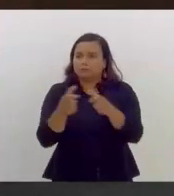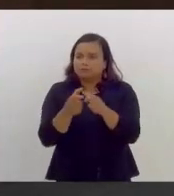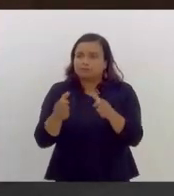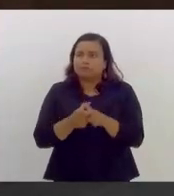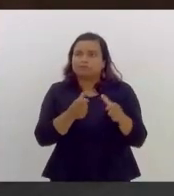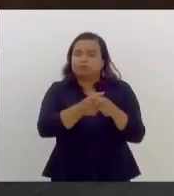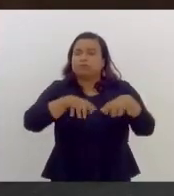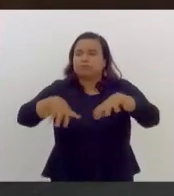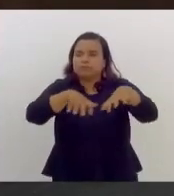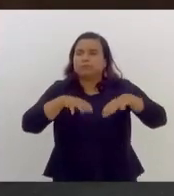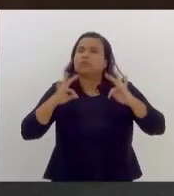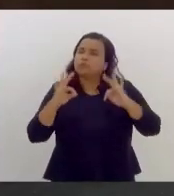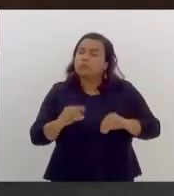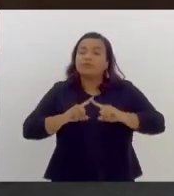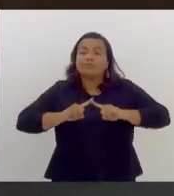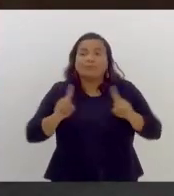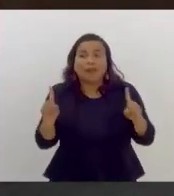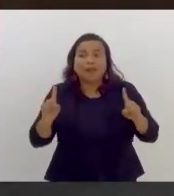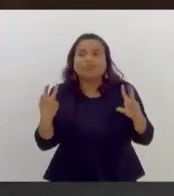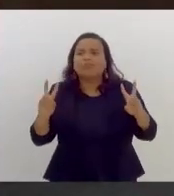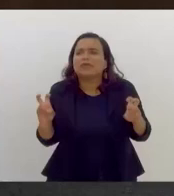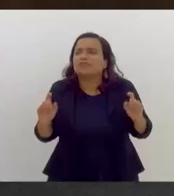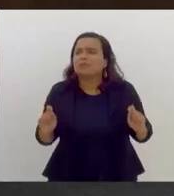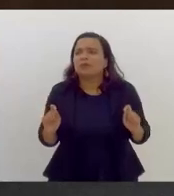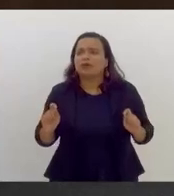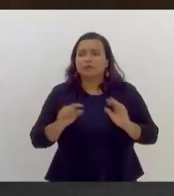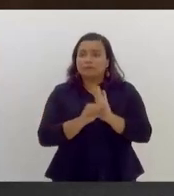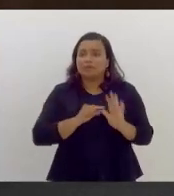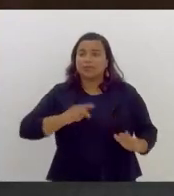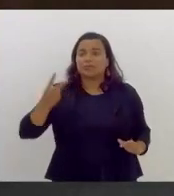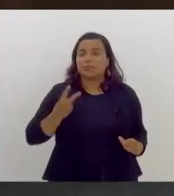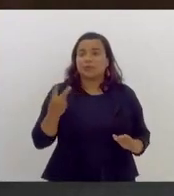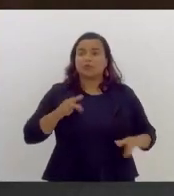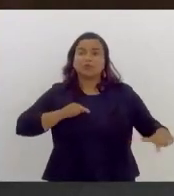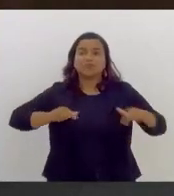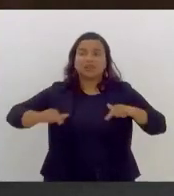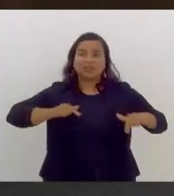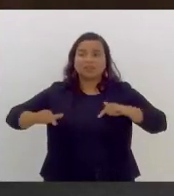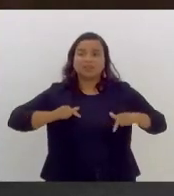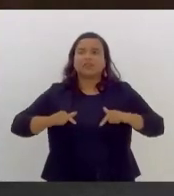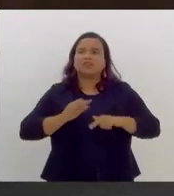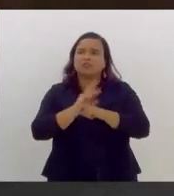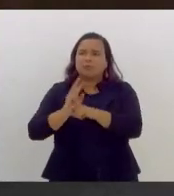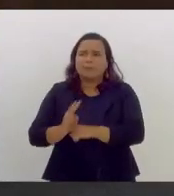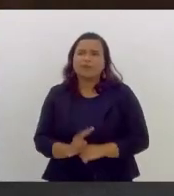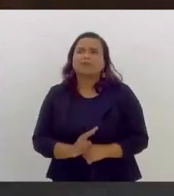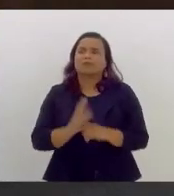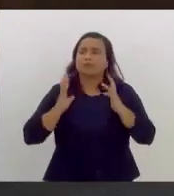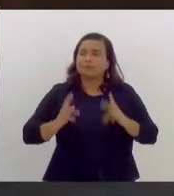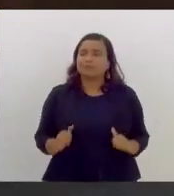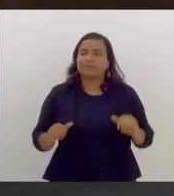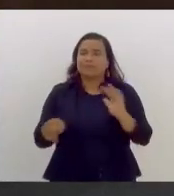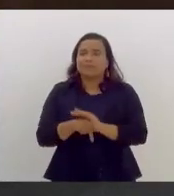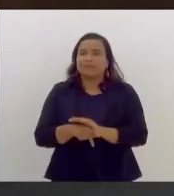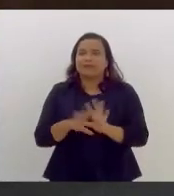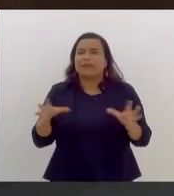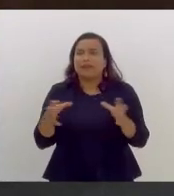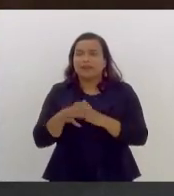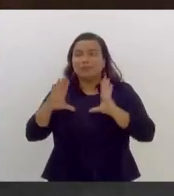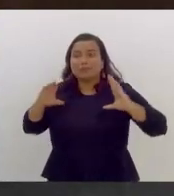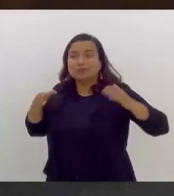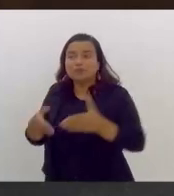micro-regiões. Mas a questão é, no parágrafo segundo, o Serviço de Inspeção Sanitária do Estado contará com a equipe